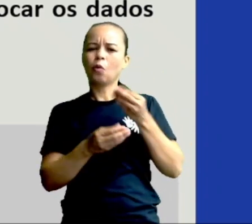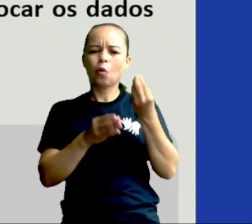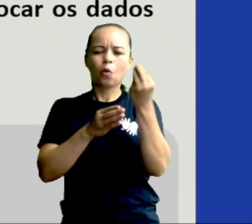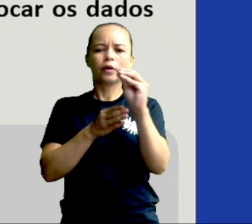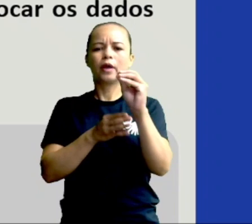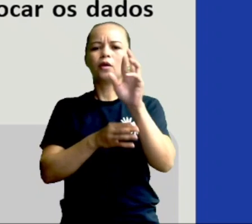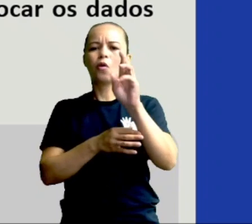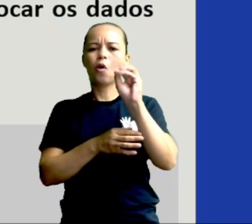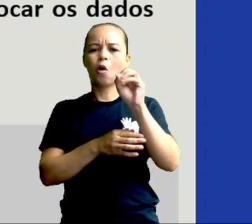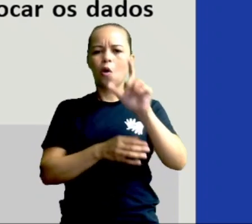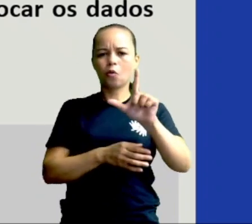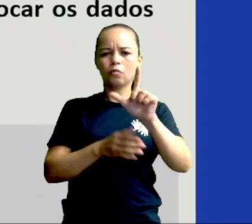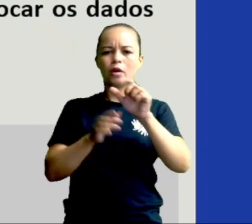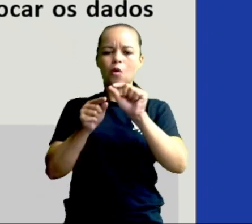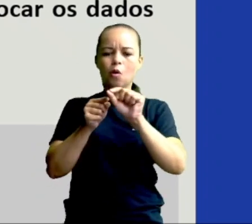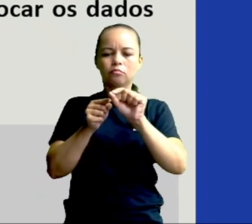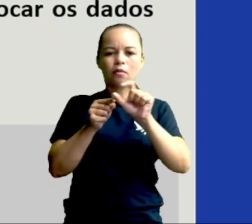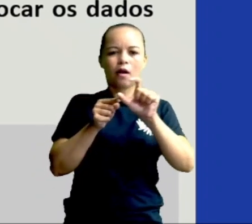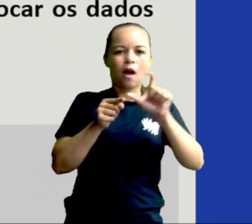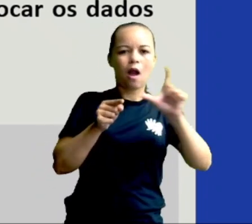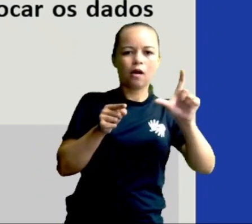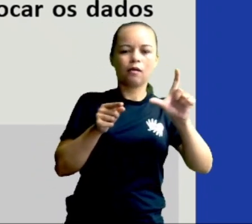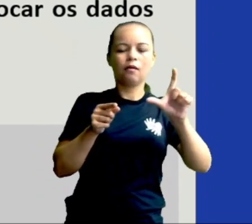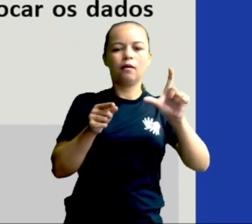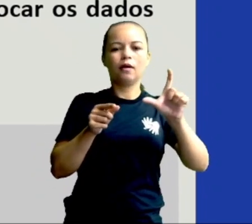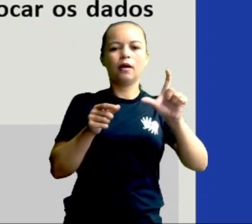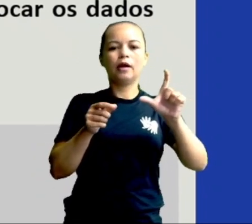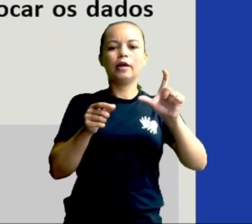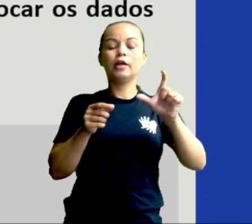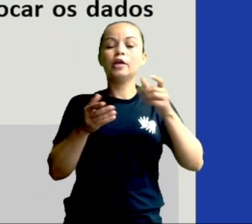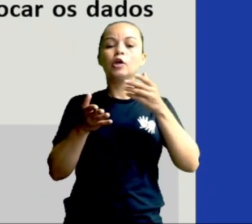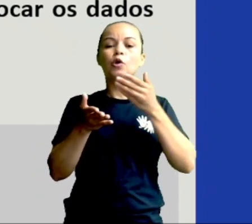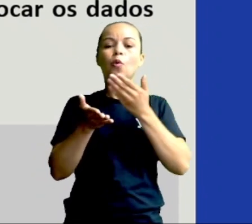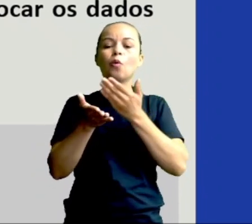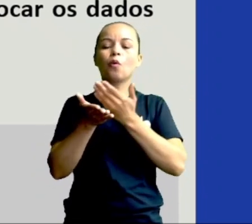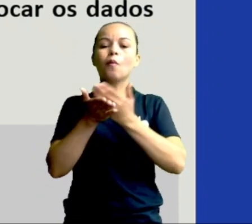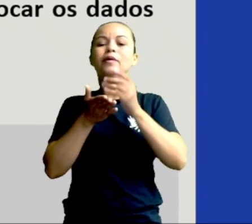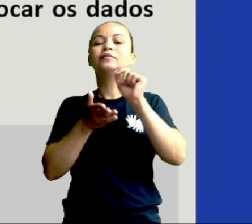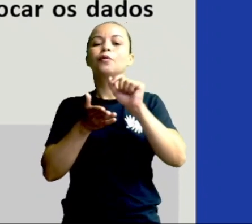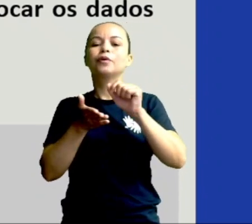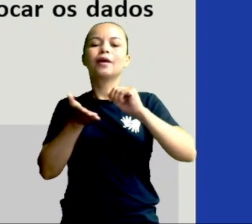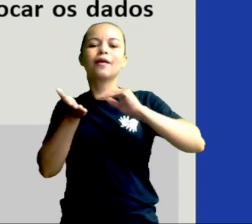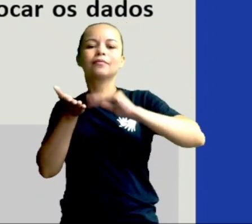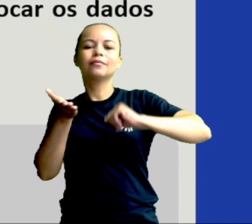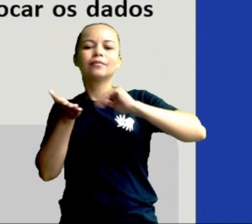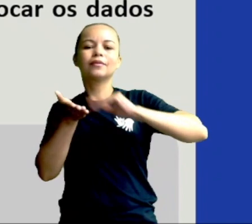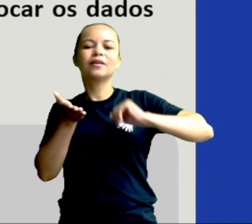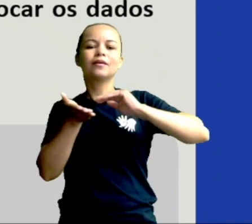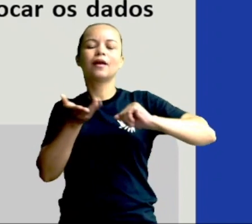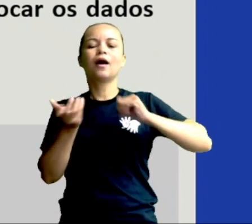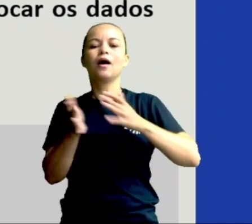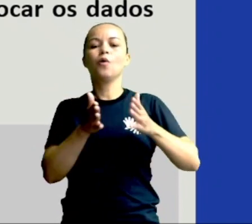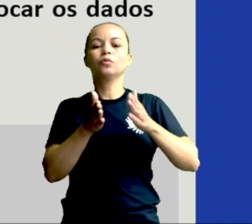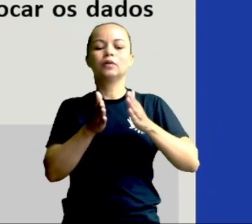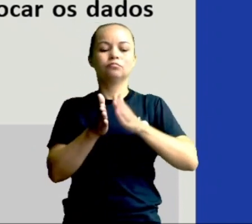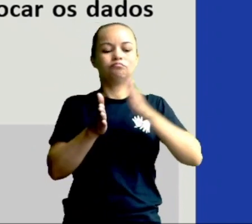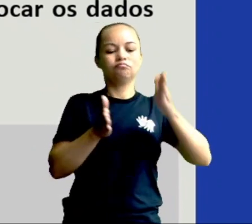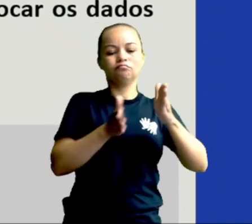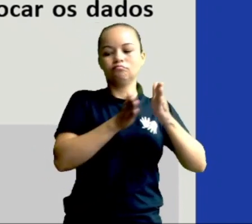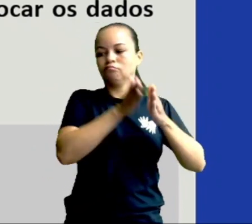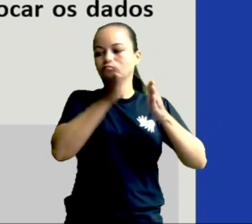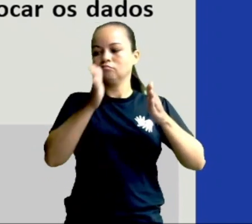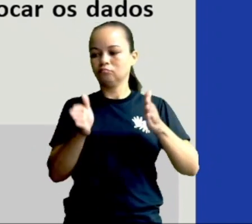ordem crescente, tá? E comecei a eliminar os equidistantes. O que é isso, professora? O que está de um lado e do outro